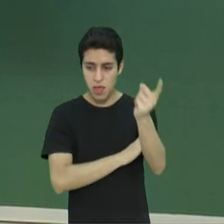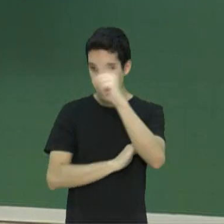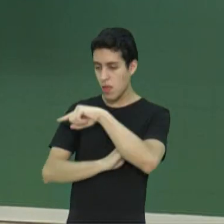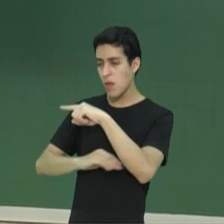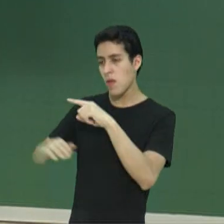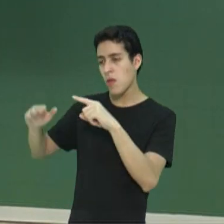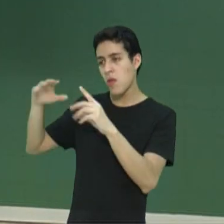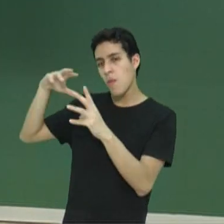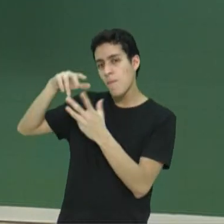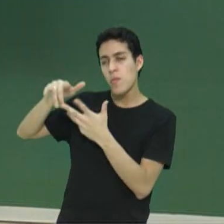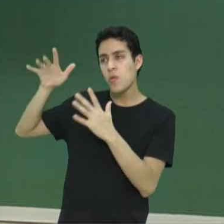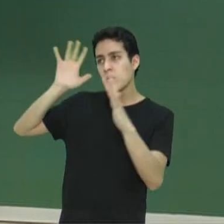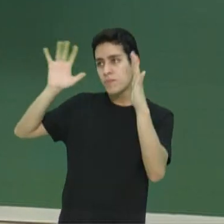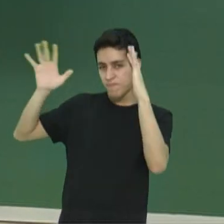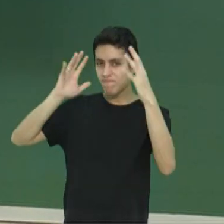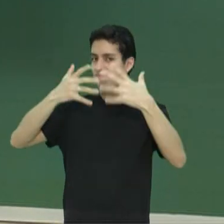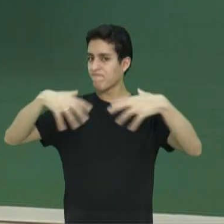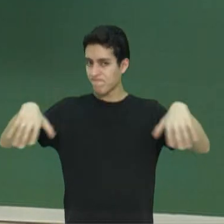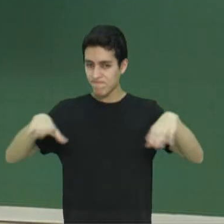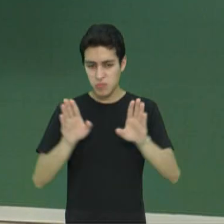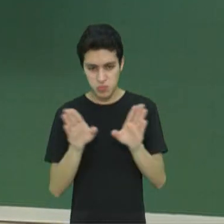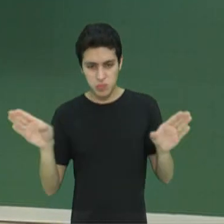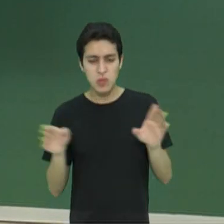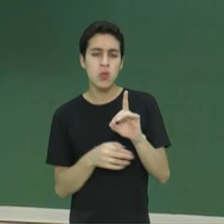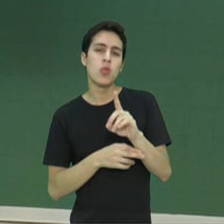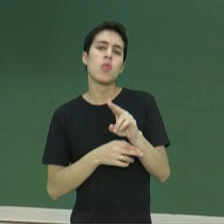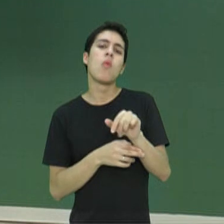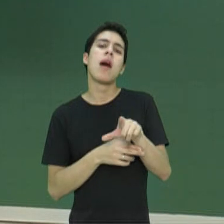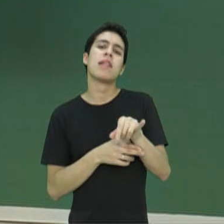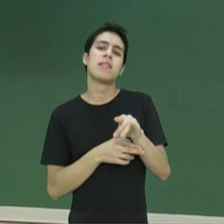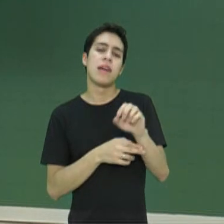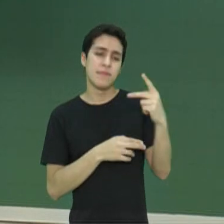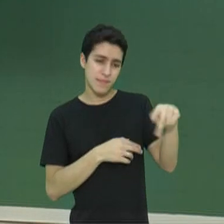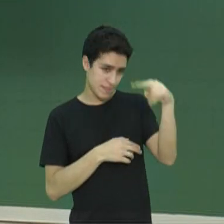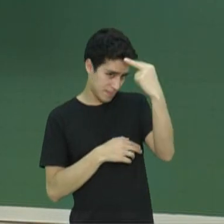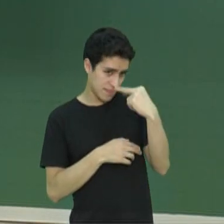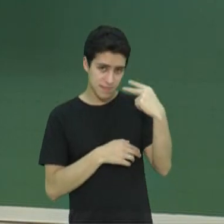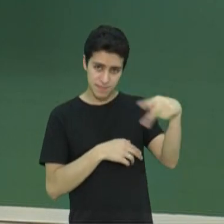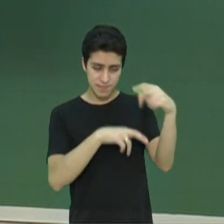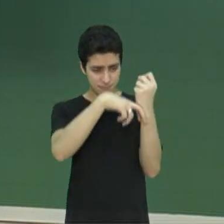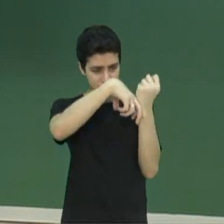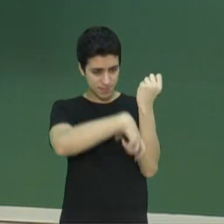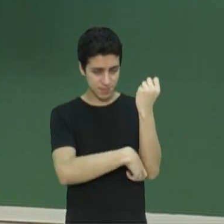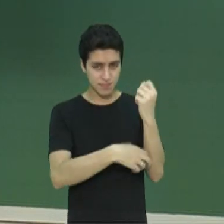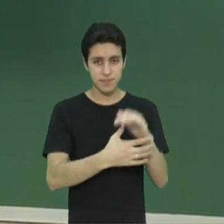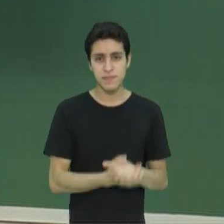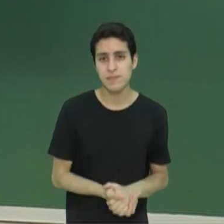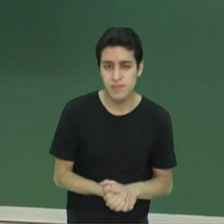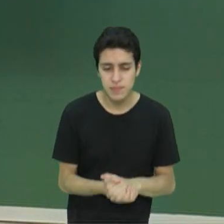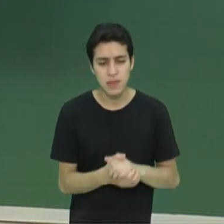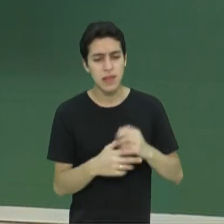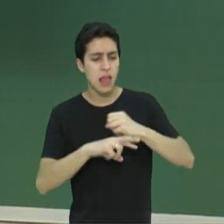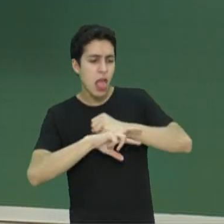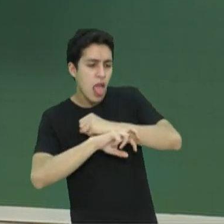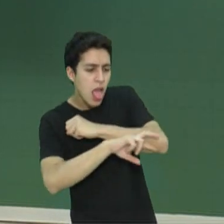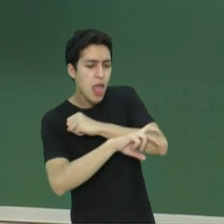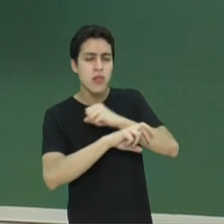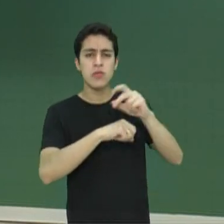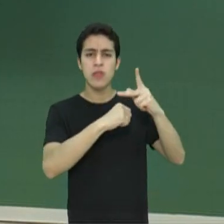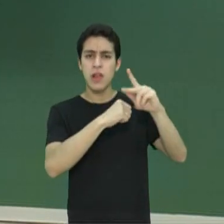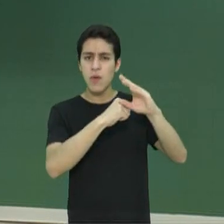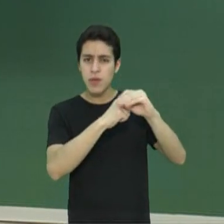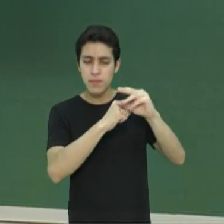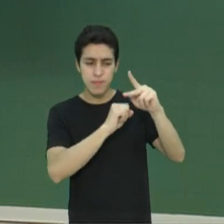ou mundo inteligível e mundo sensível. Essa é a dualidade da epistemologia, do conhecimento